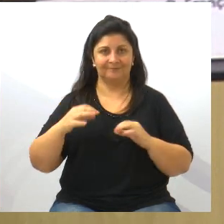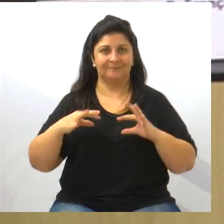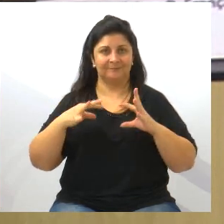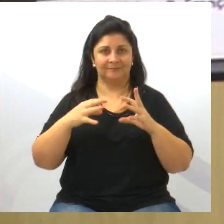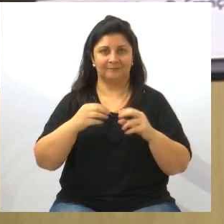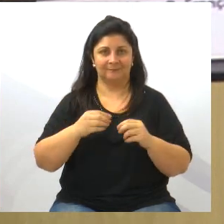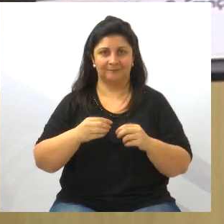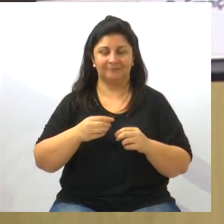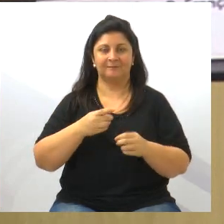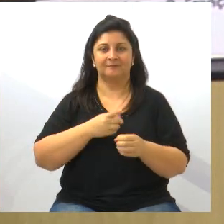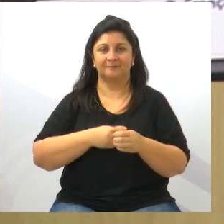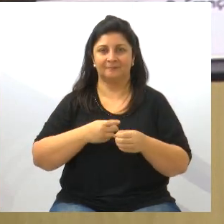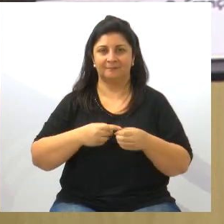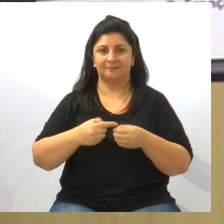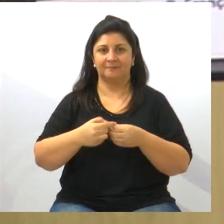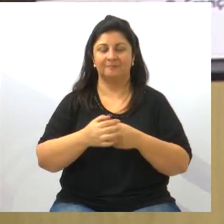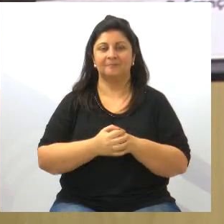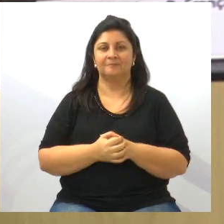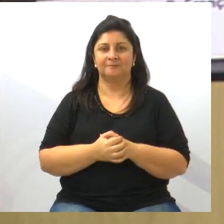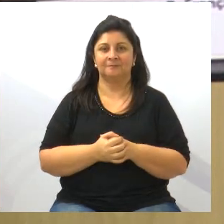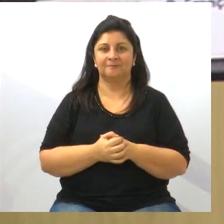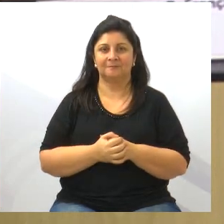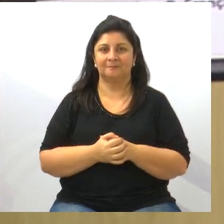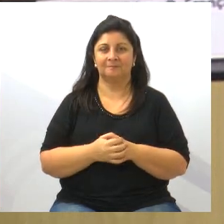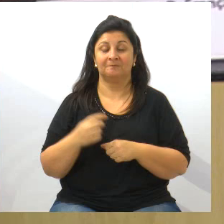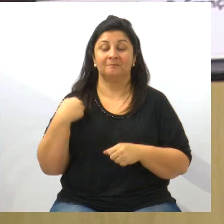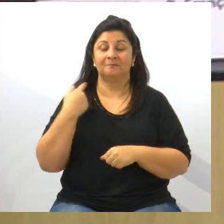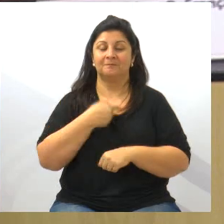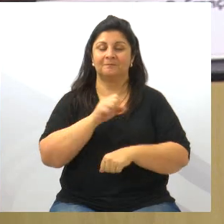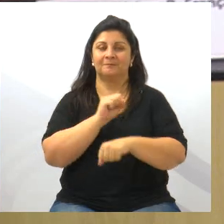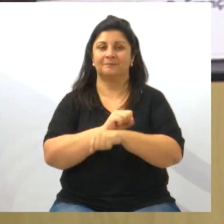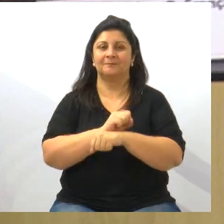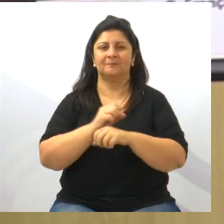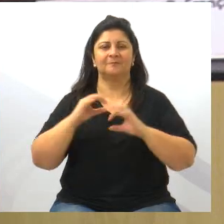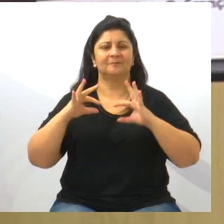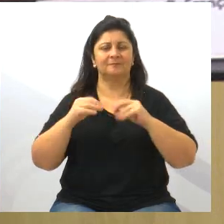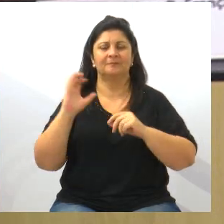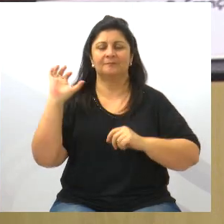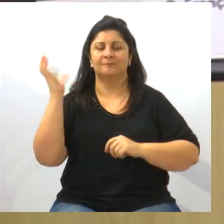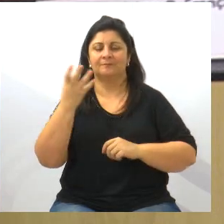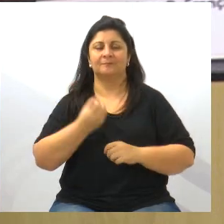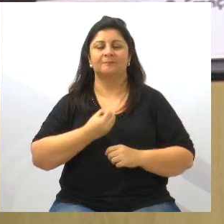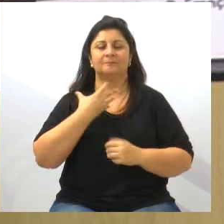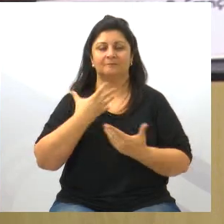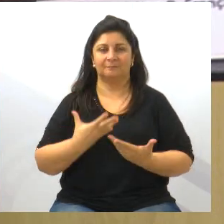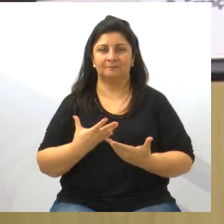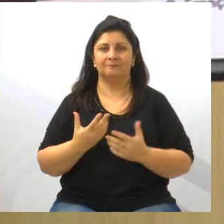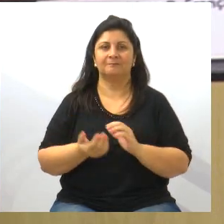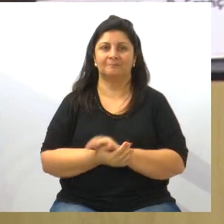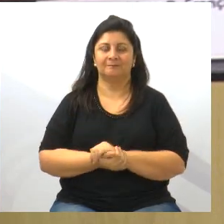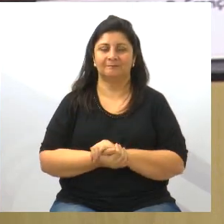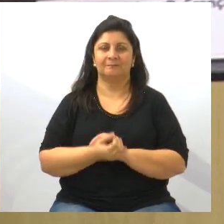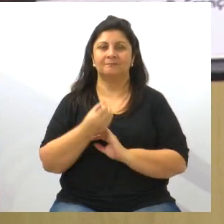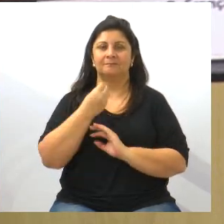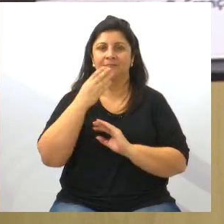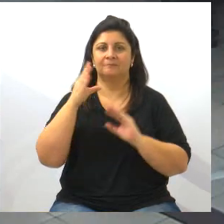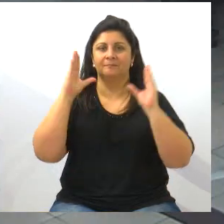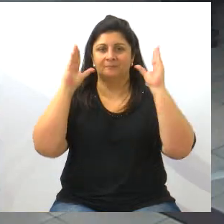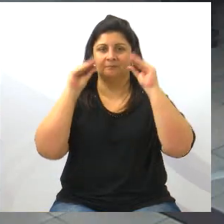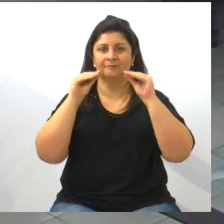município, e esperamos que tudo transcorra da melhor maneira e conforme desejado. Boa noite.